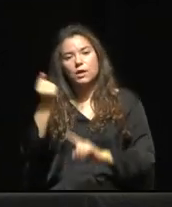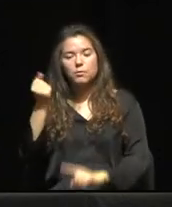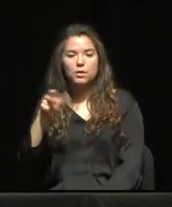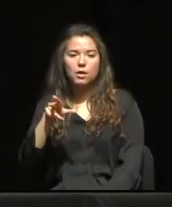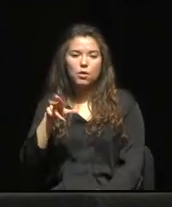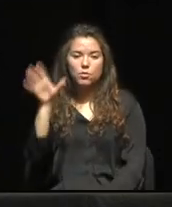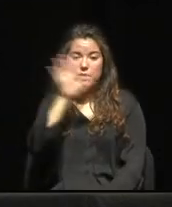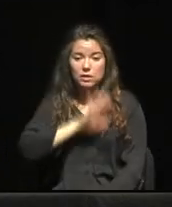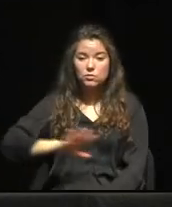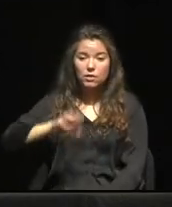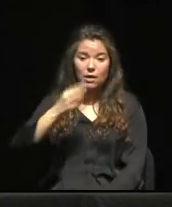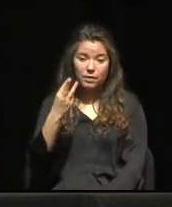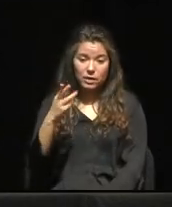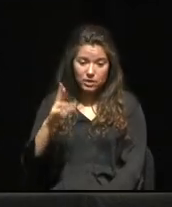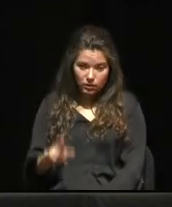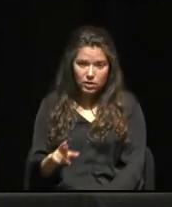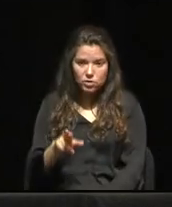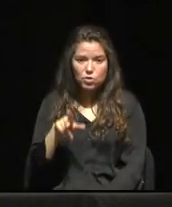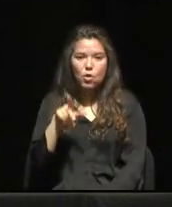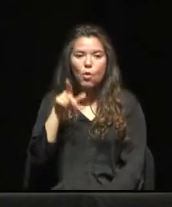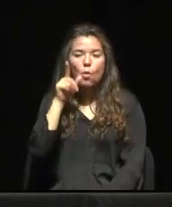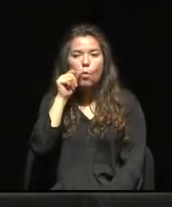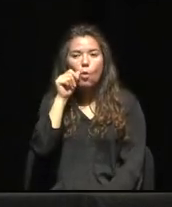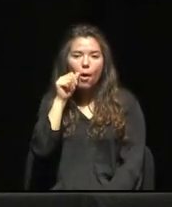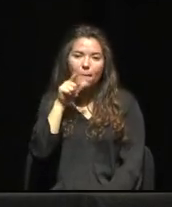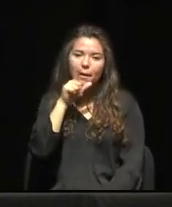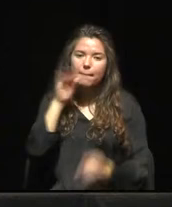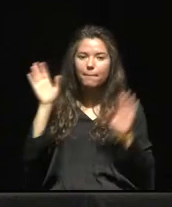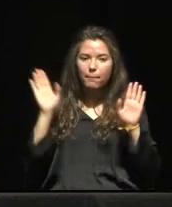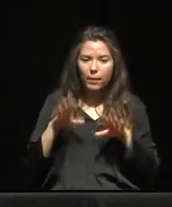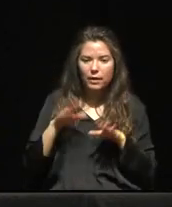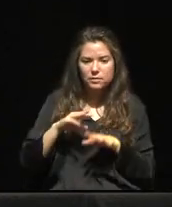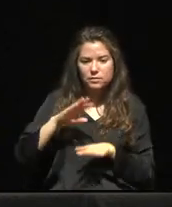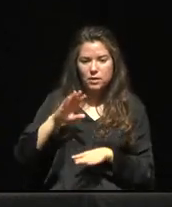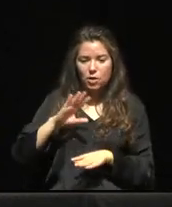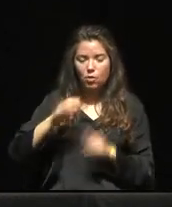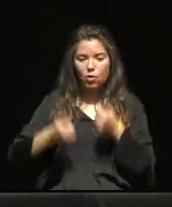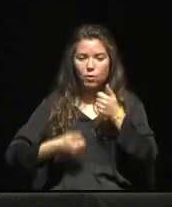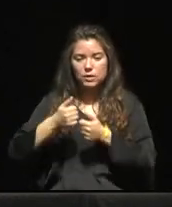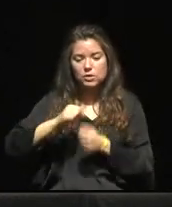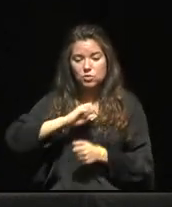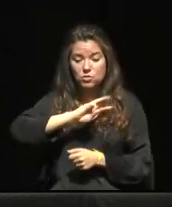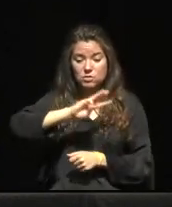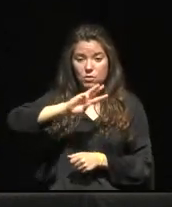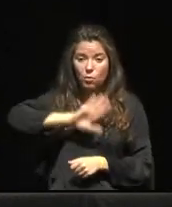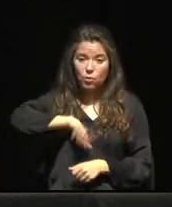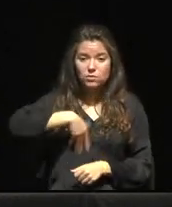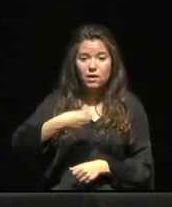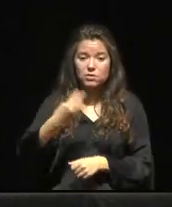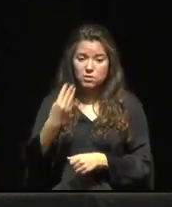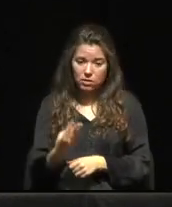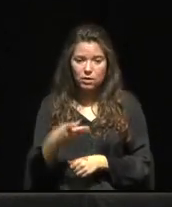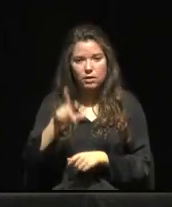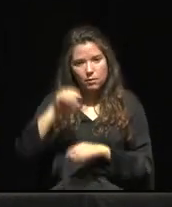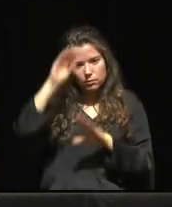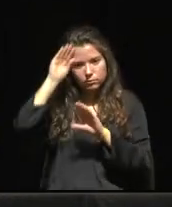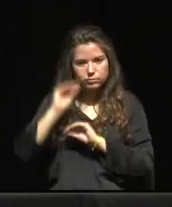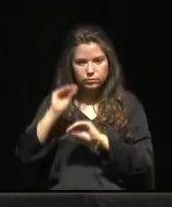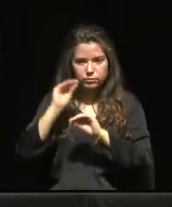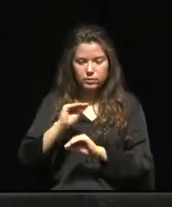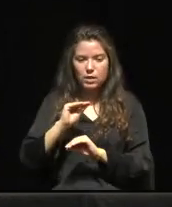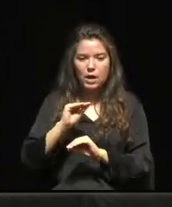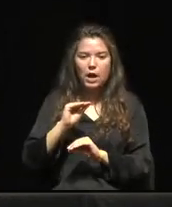o homem pássaro representou Portugal em várias competições mundiais formou-se como instrutor de aha abertura